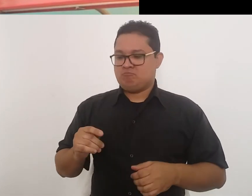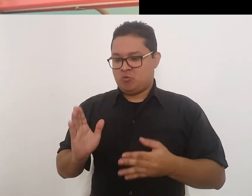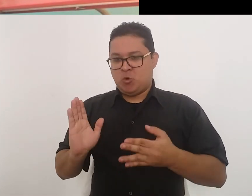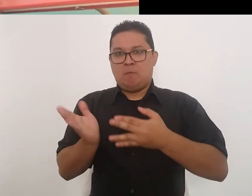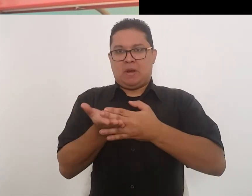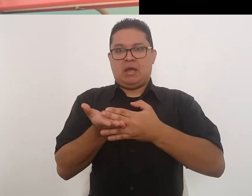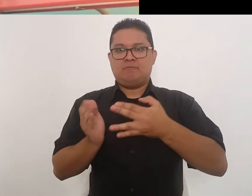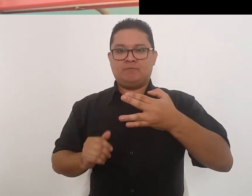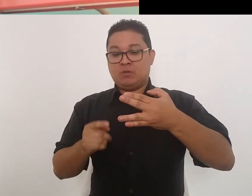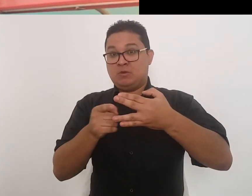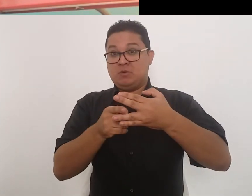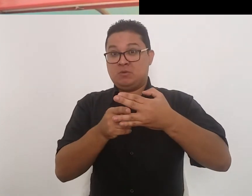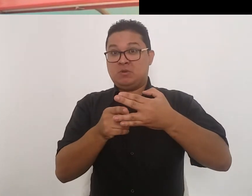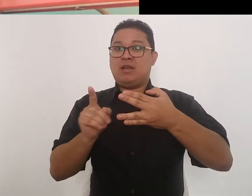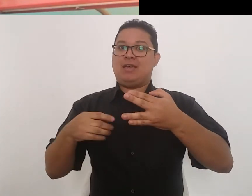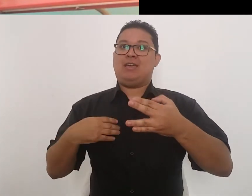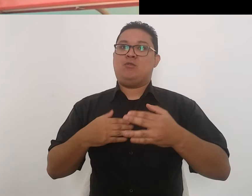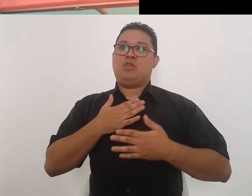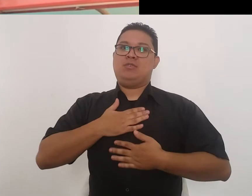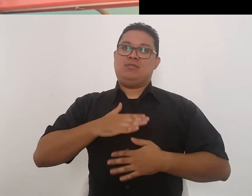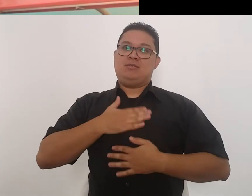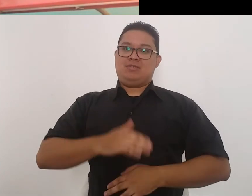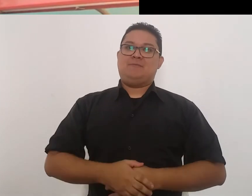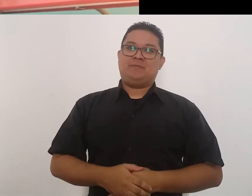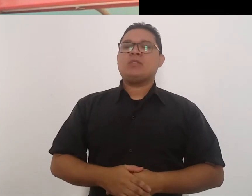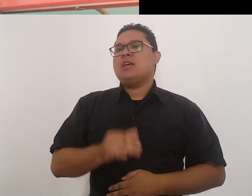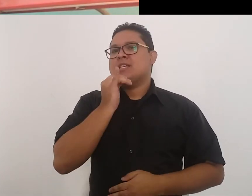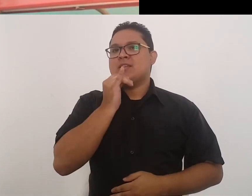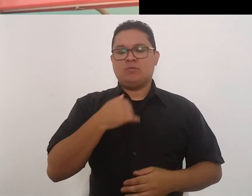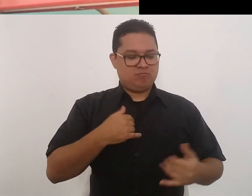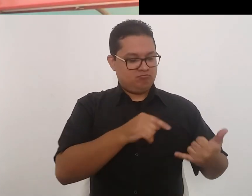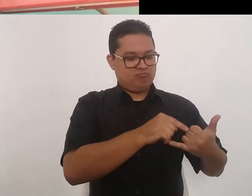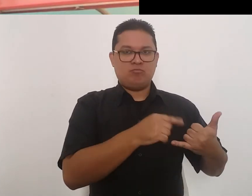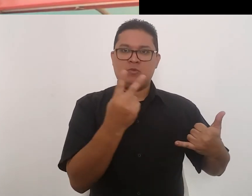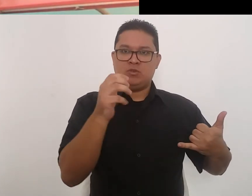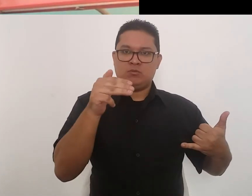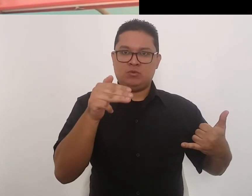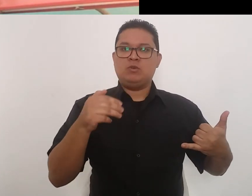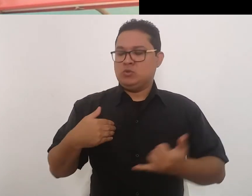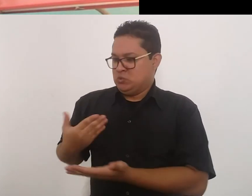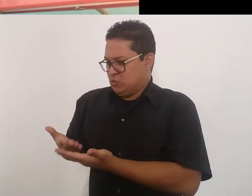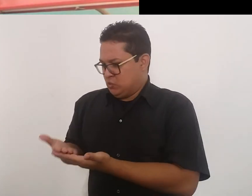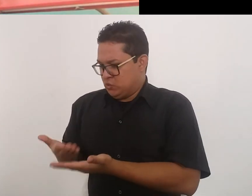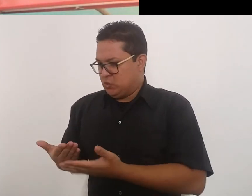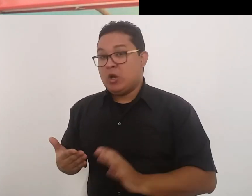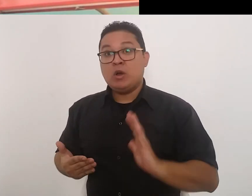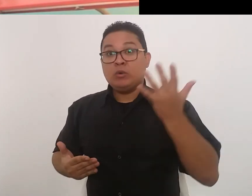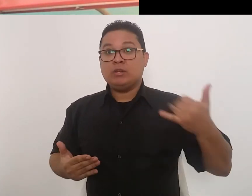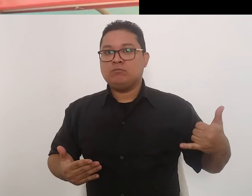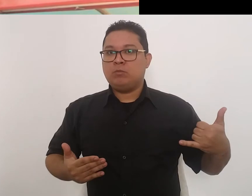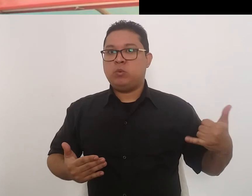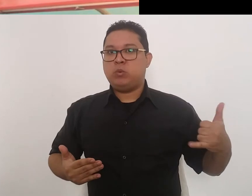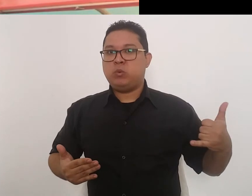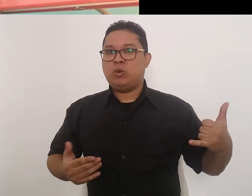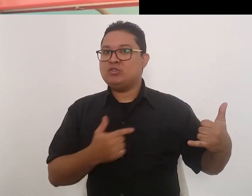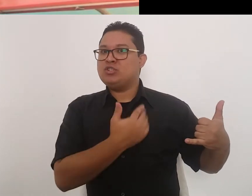não posso atender. Se eu estou vendo a TV, passou alguma coisa ali, a TV está ligada. Nossa, eu queria ver esse programa,